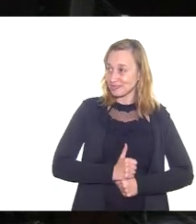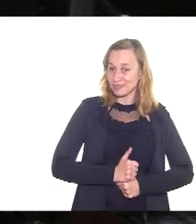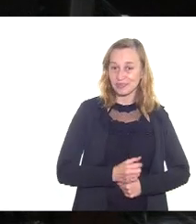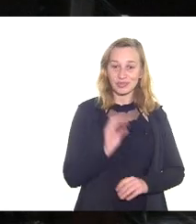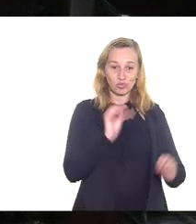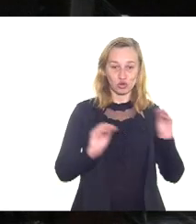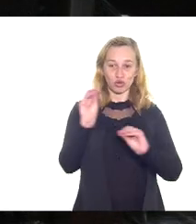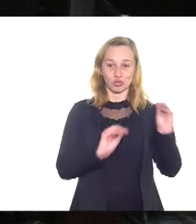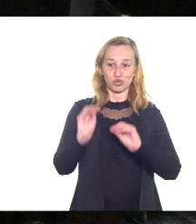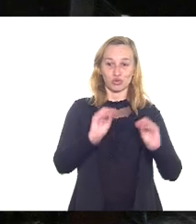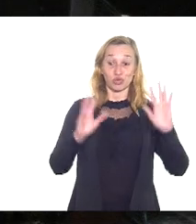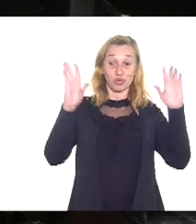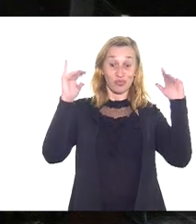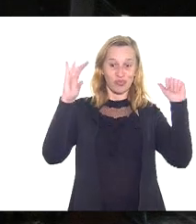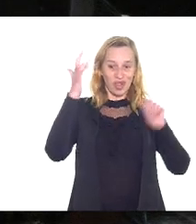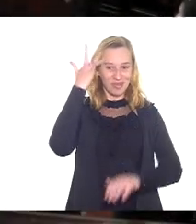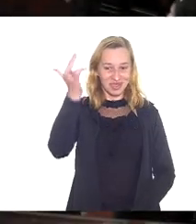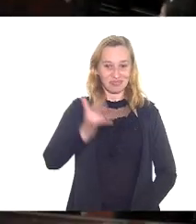Beijos, beijos, até amanhã.